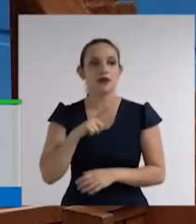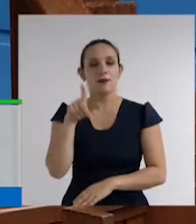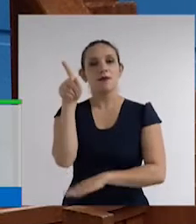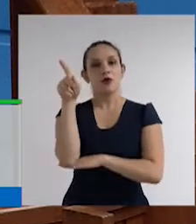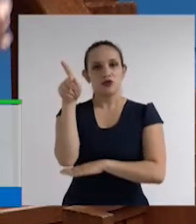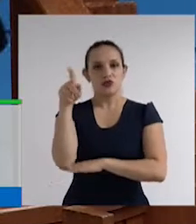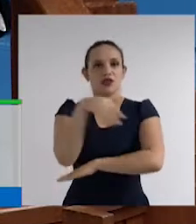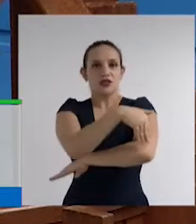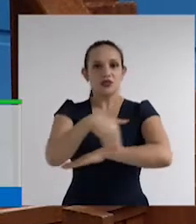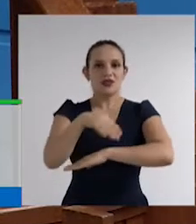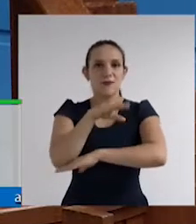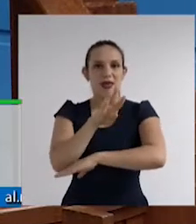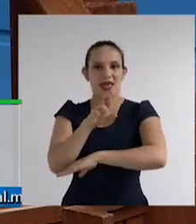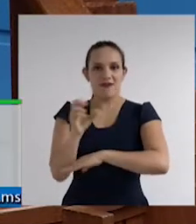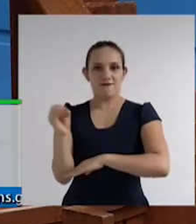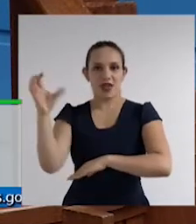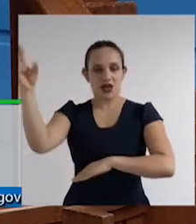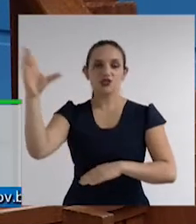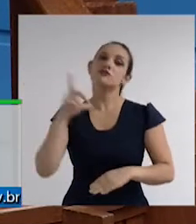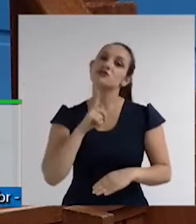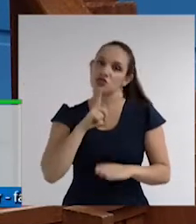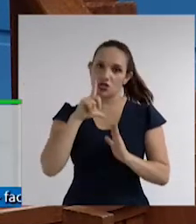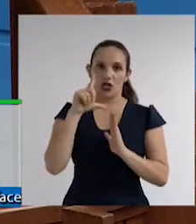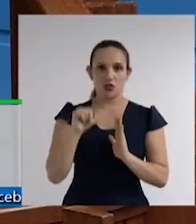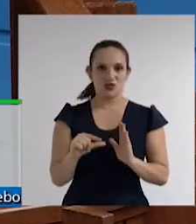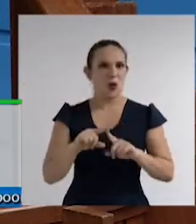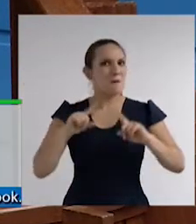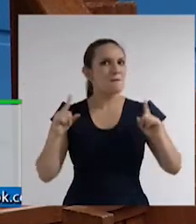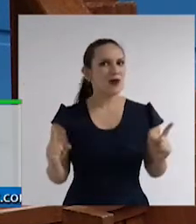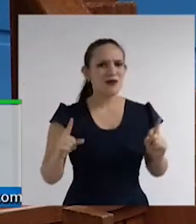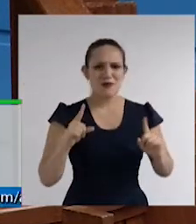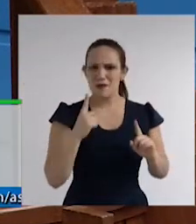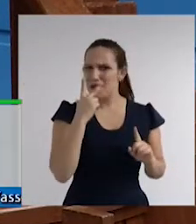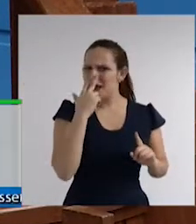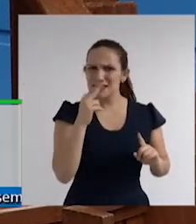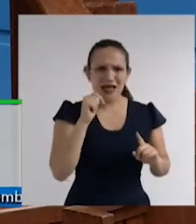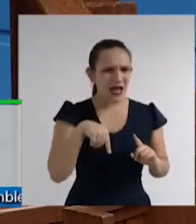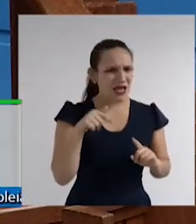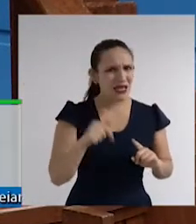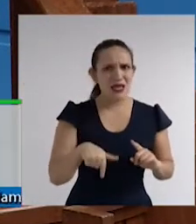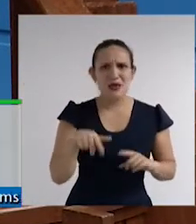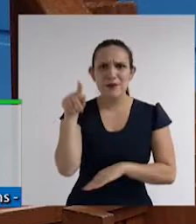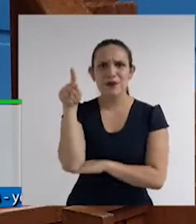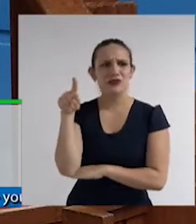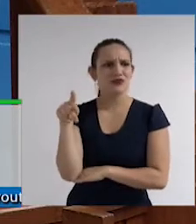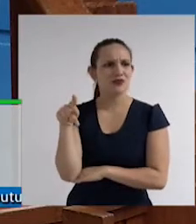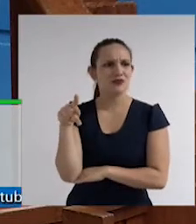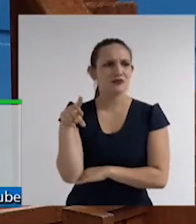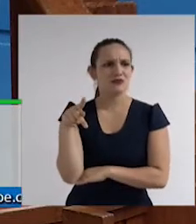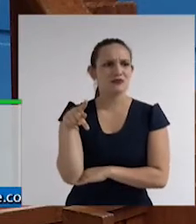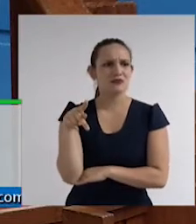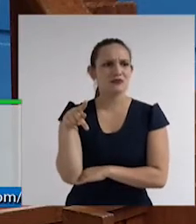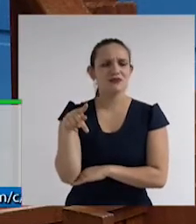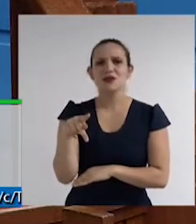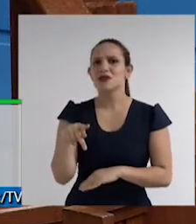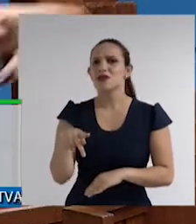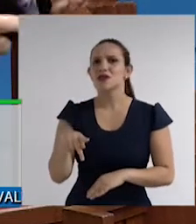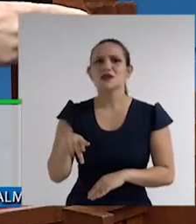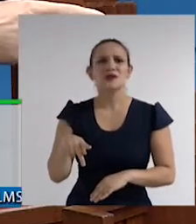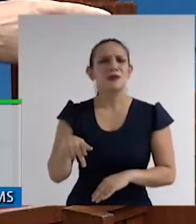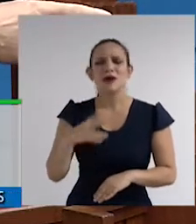fizeram. E aumentou uma barbaridade, 4 milhões de litros a venda do